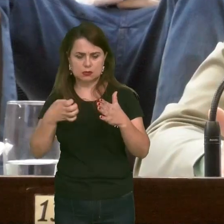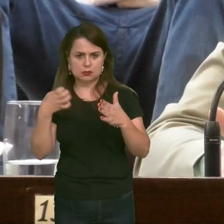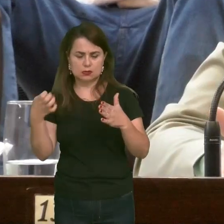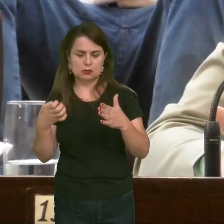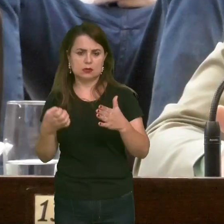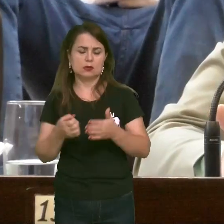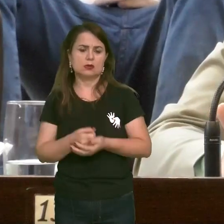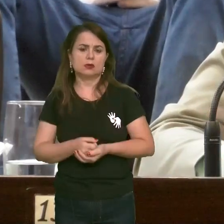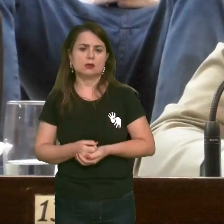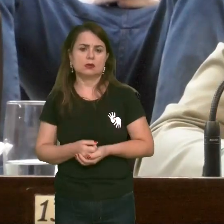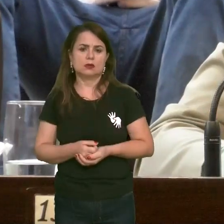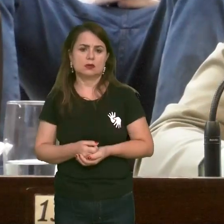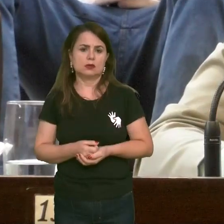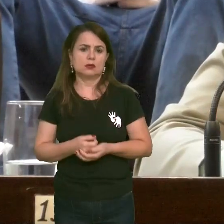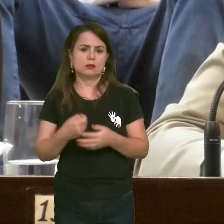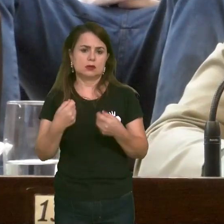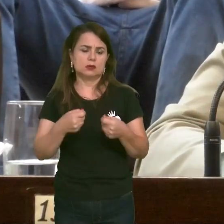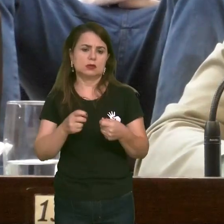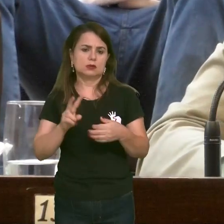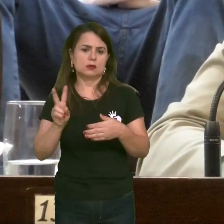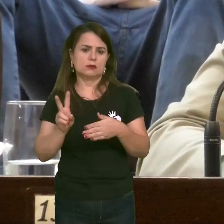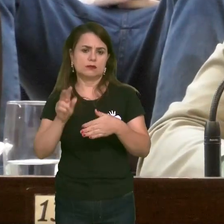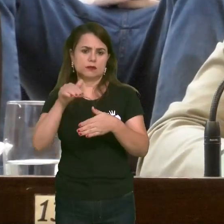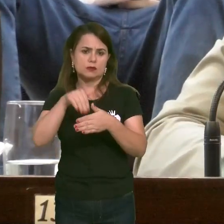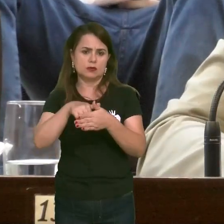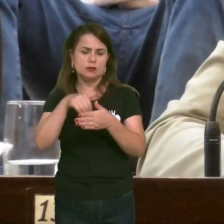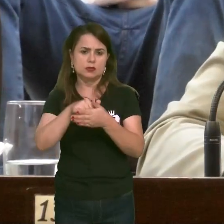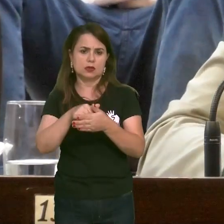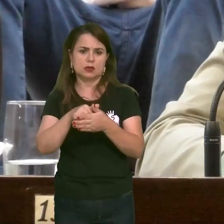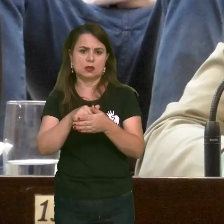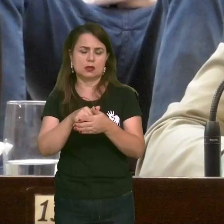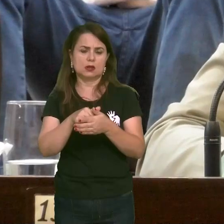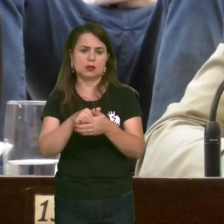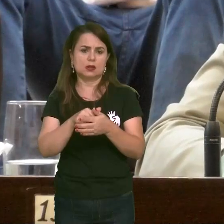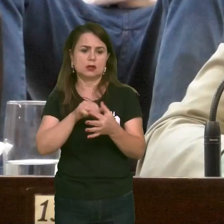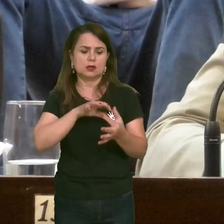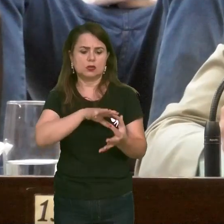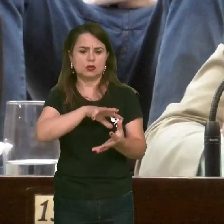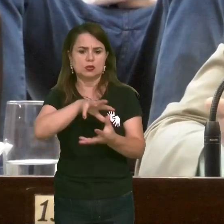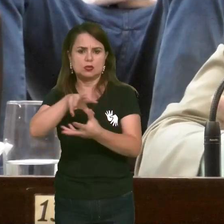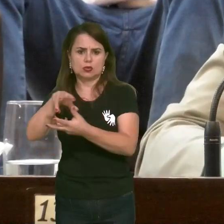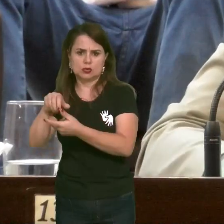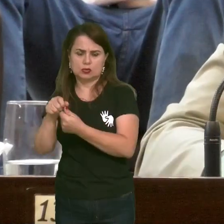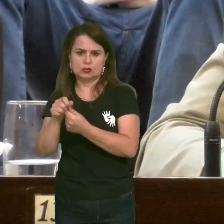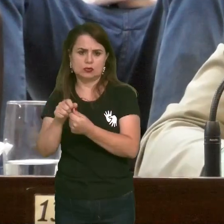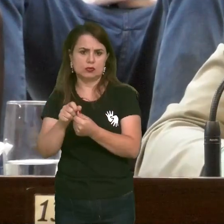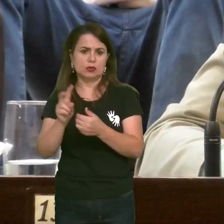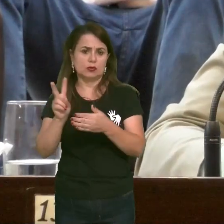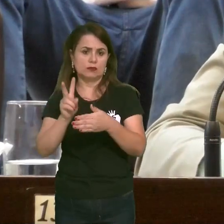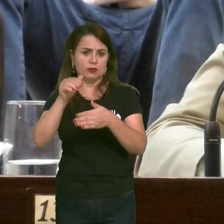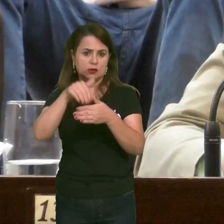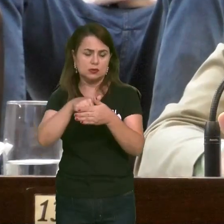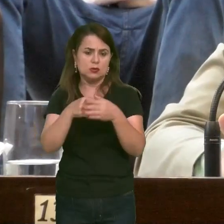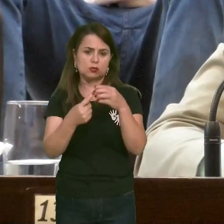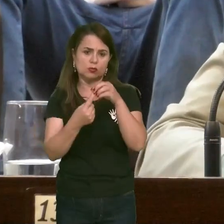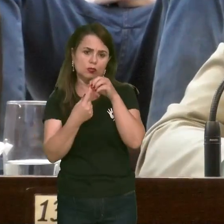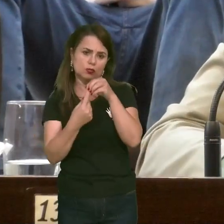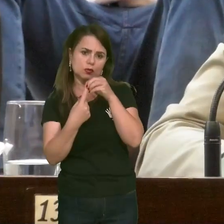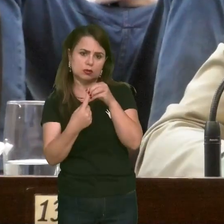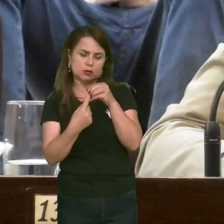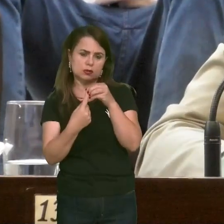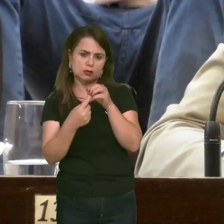vereadores possuem cópia possam ser votadas em grupo em grupo em votação única as emendas